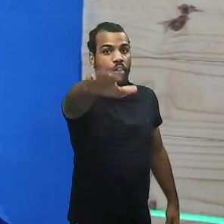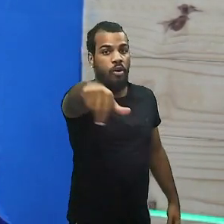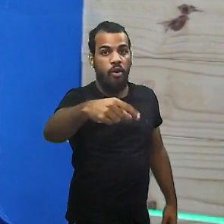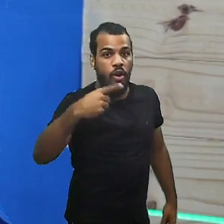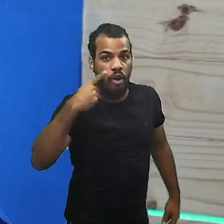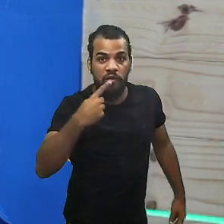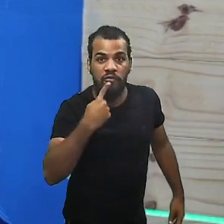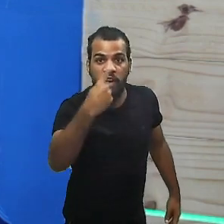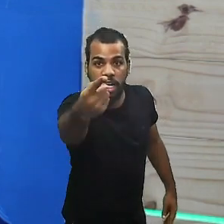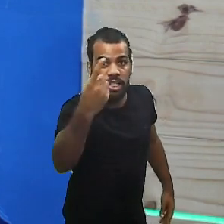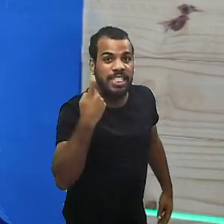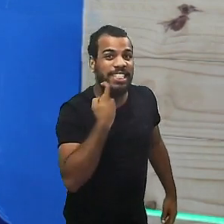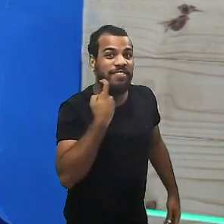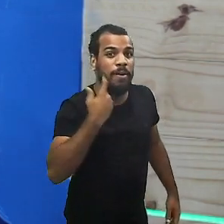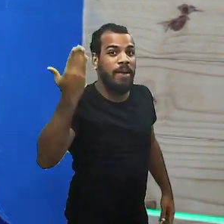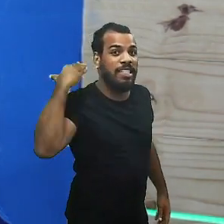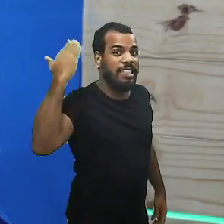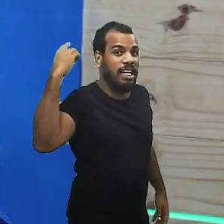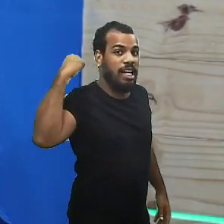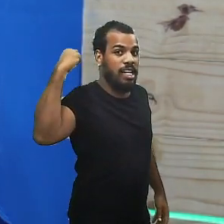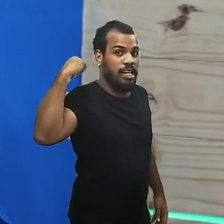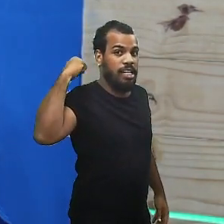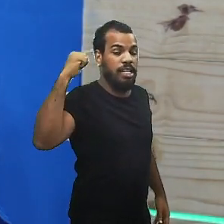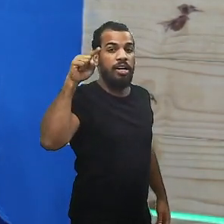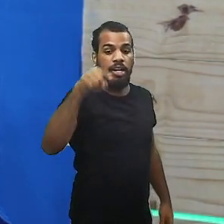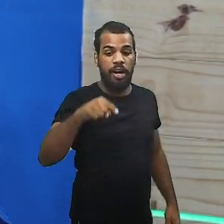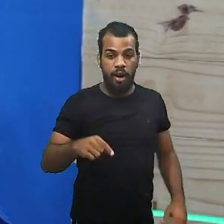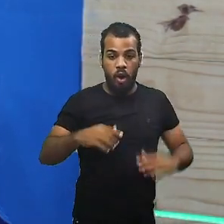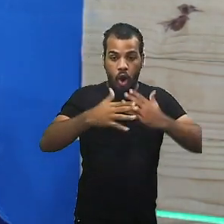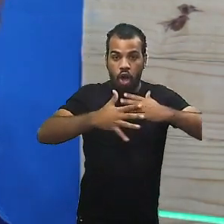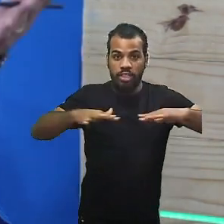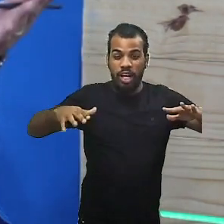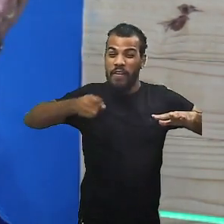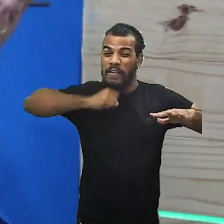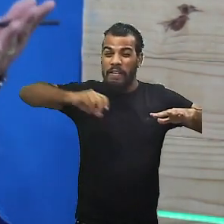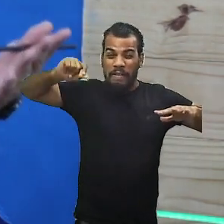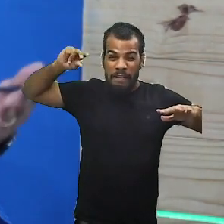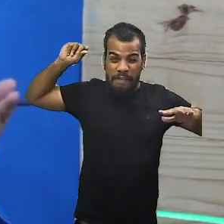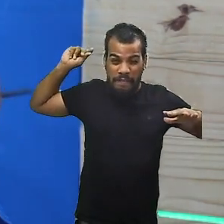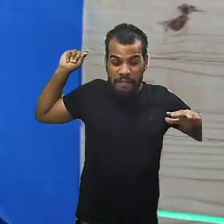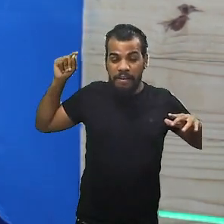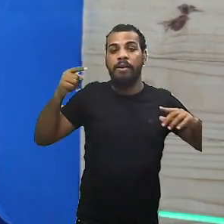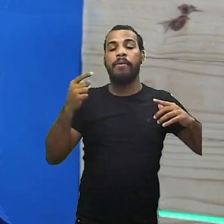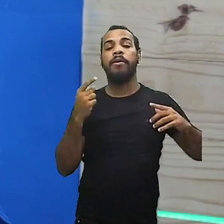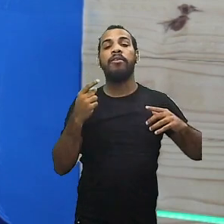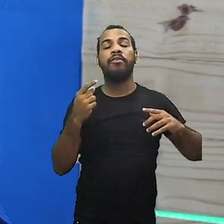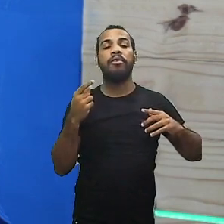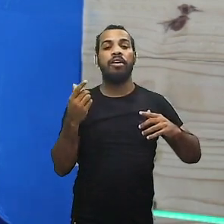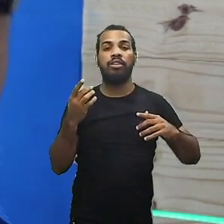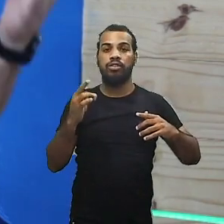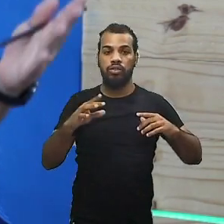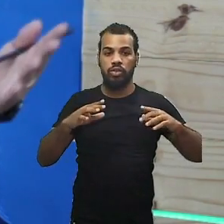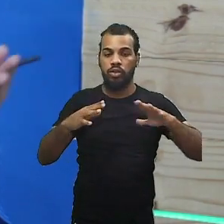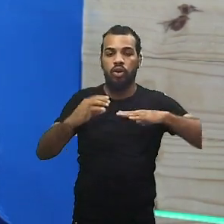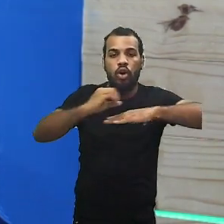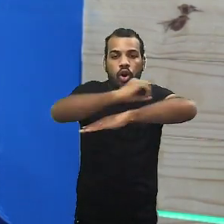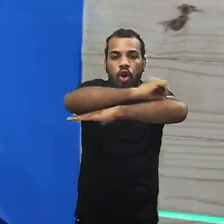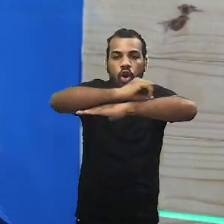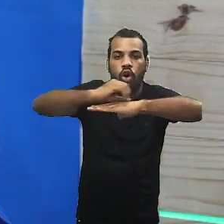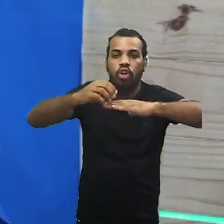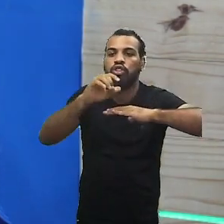a vocês na sexta-feira passada que esses oceanos primitivos, segundo as teorias, era como se fosse assim, sopas